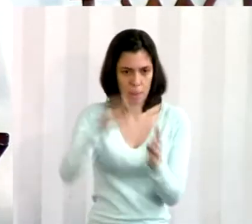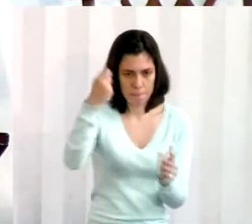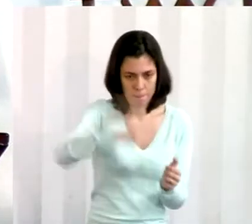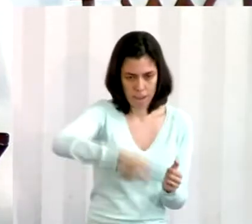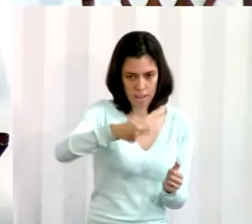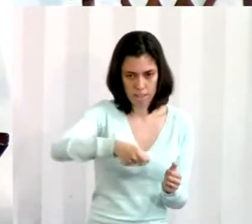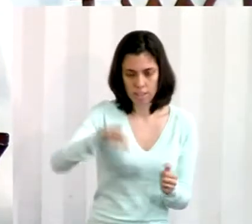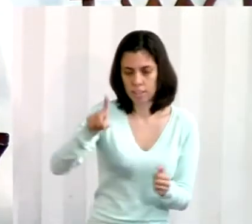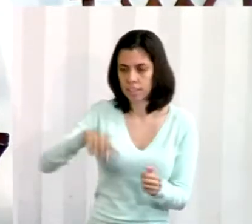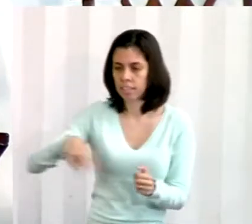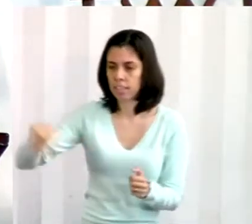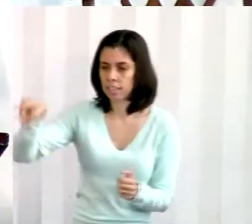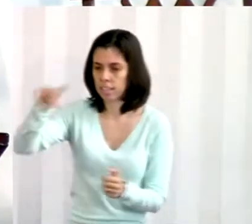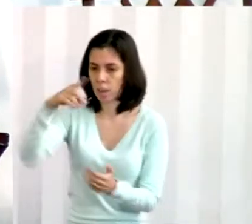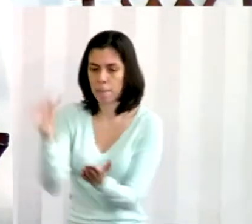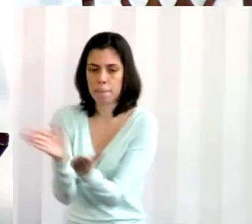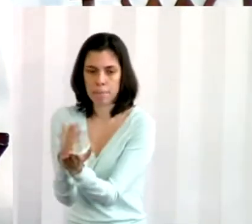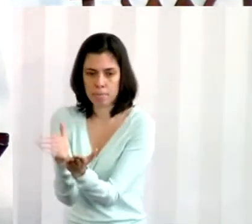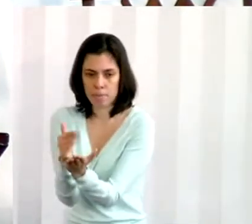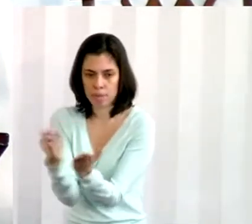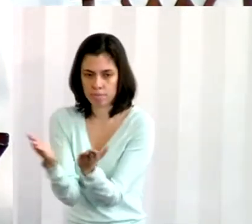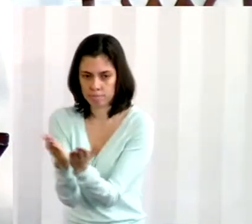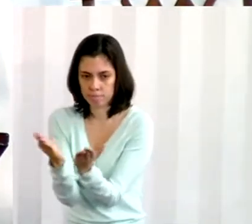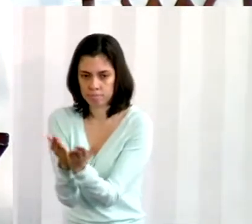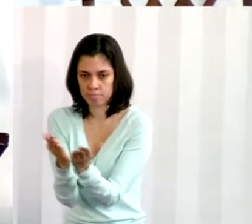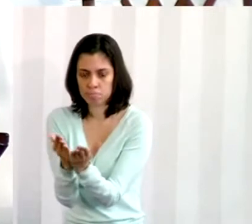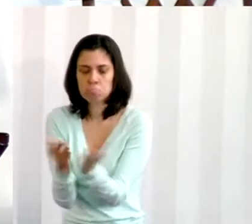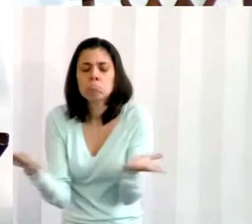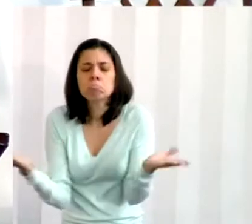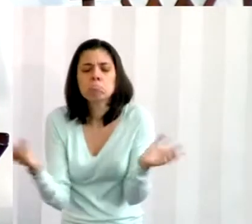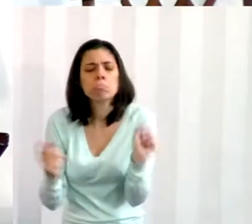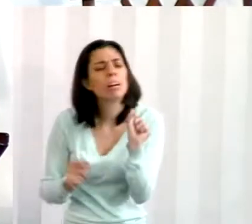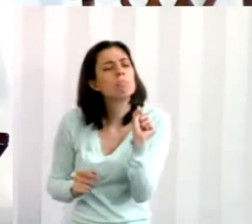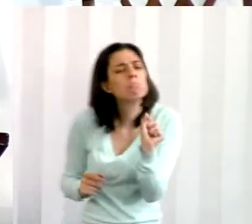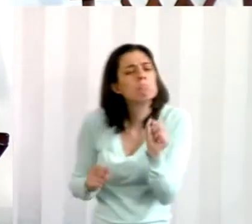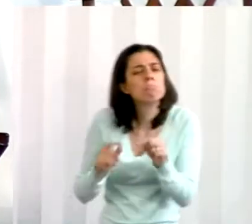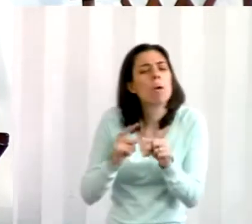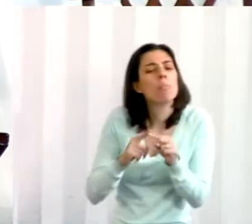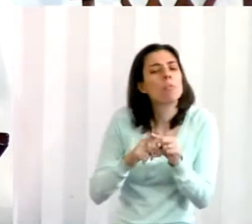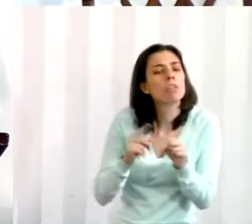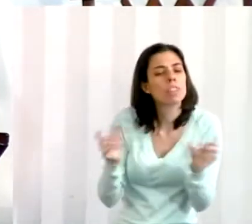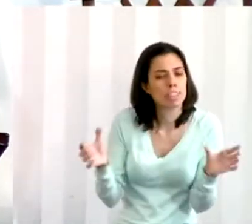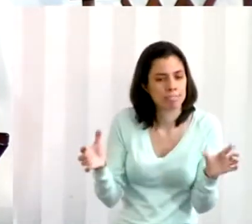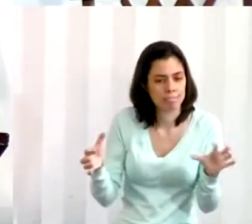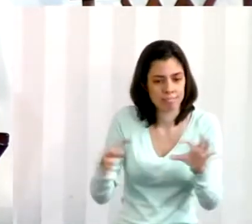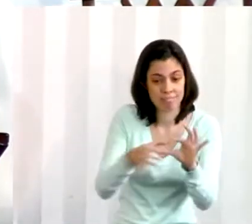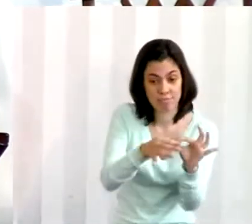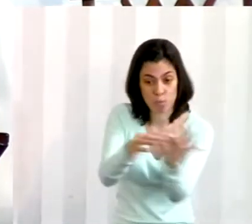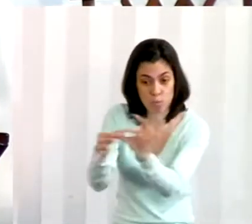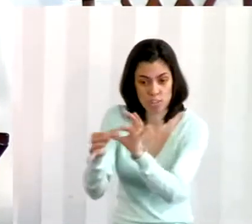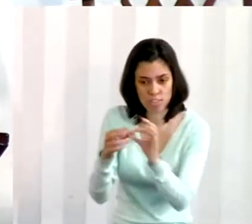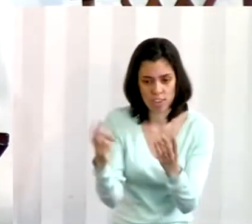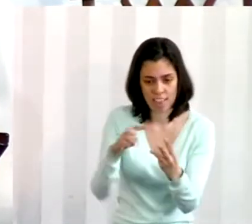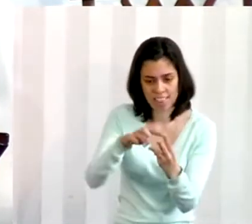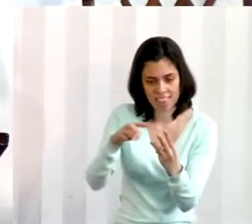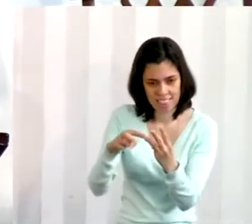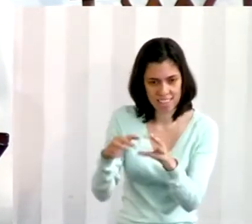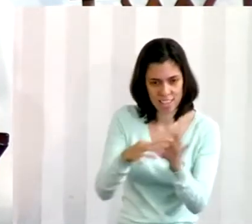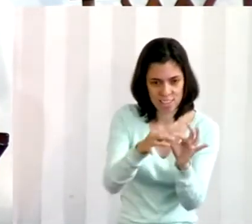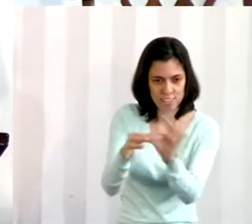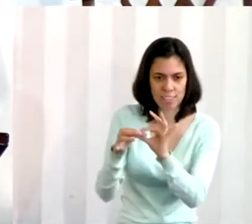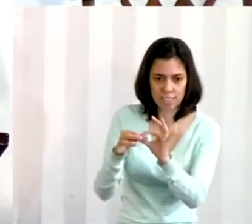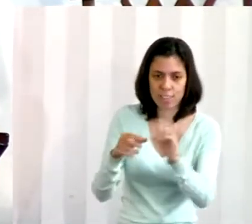nos mostrar? A primeira coisa, e falo agora aos adultos, meus irmãos, o texto fala